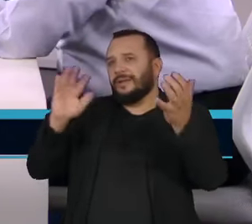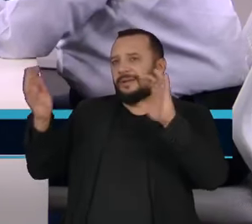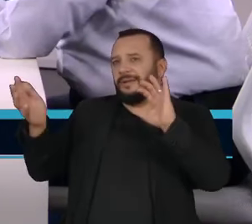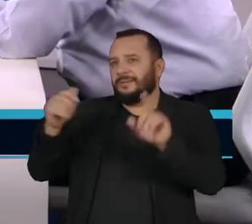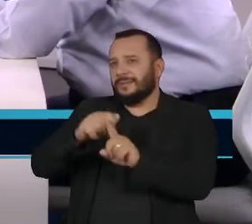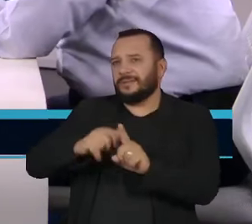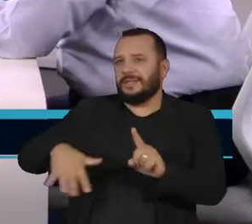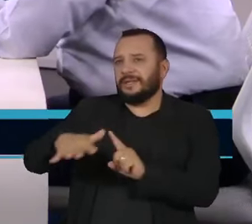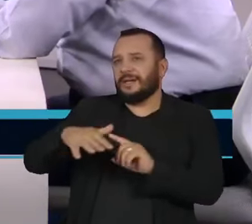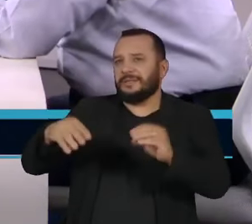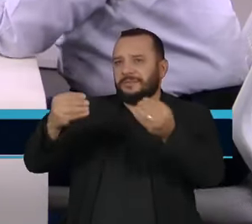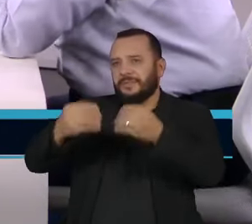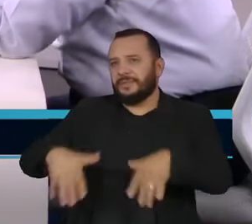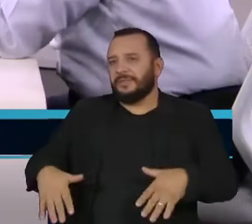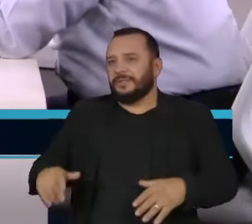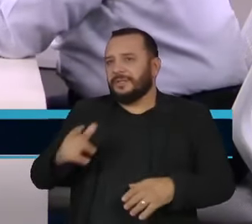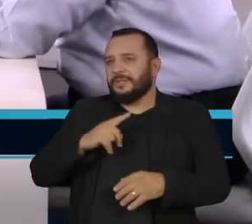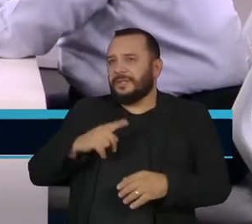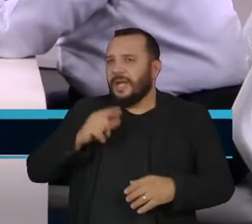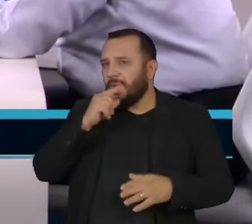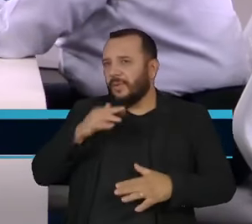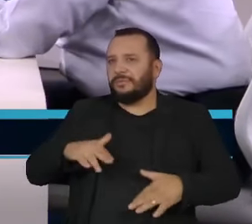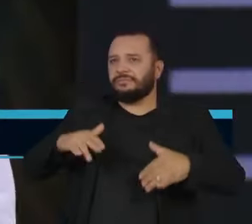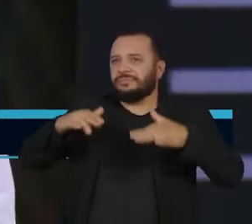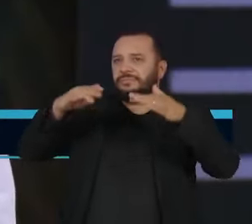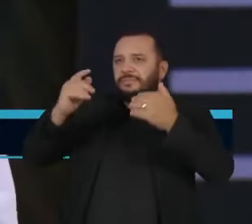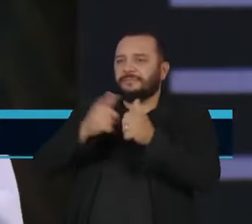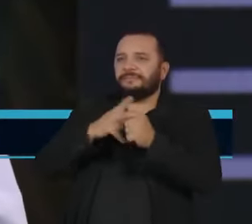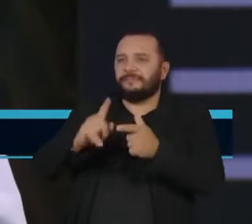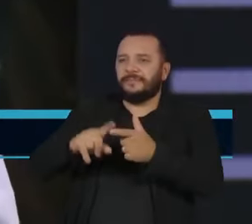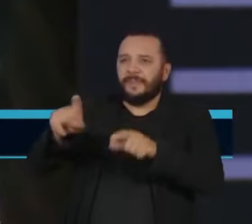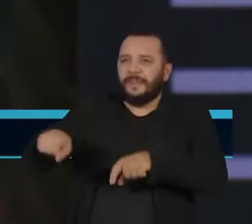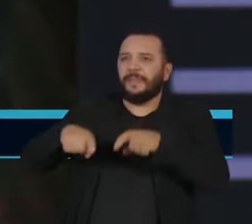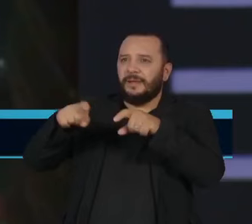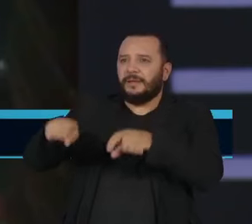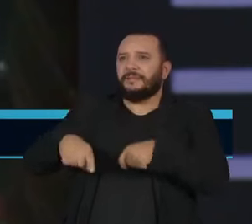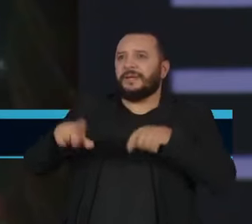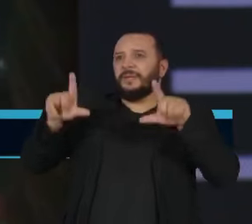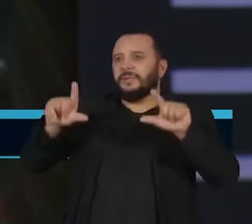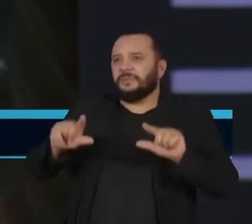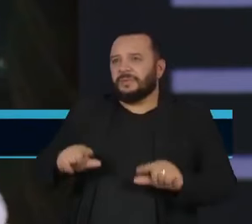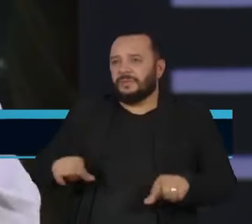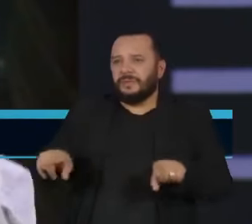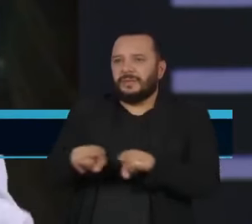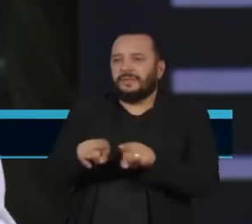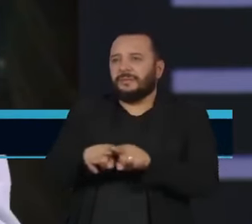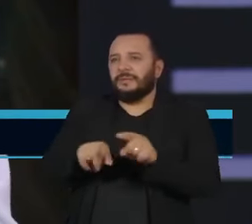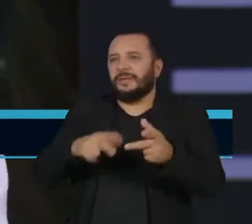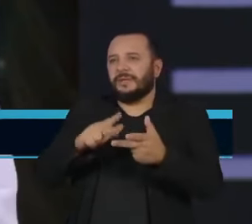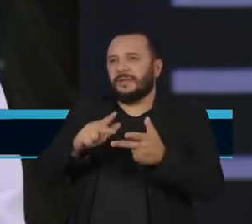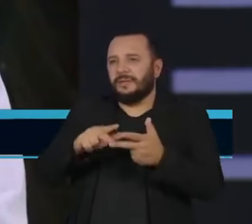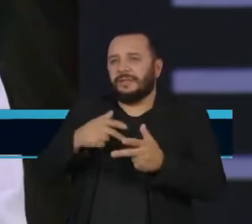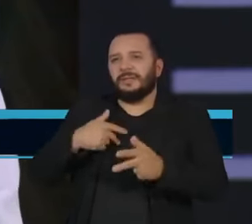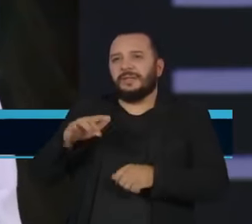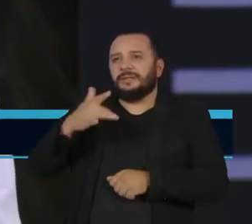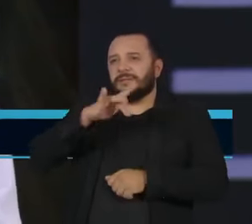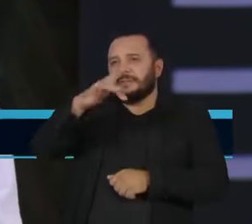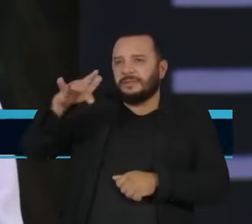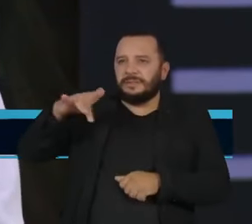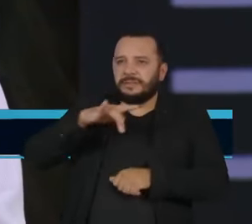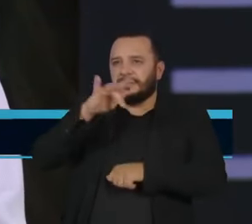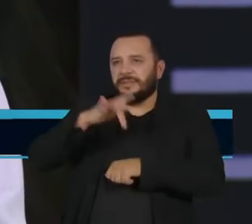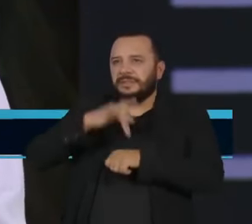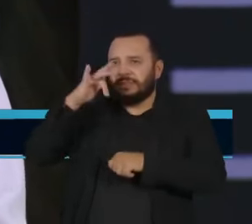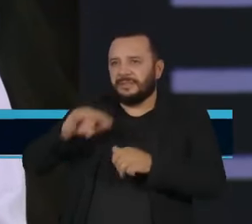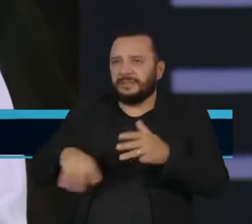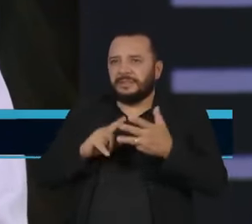da produção de alimentos, água e mosquitos e doença. Mas o que a